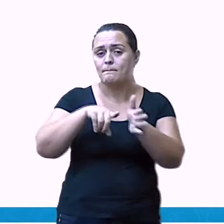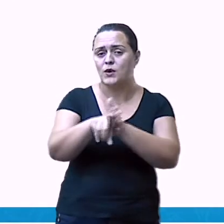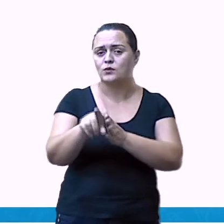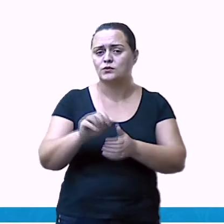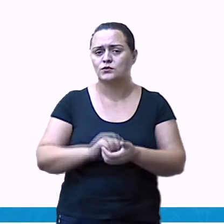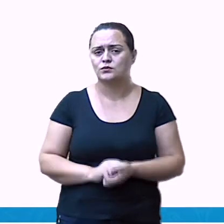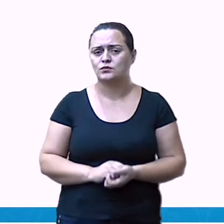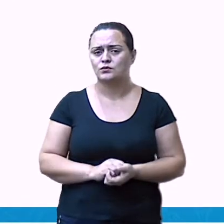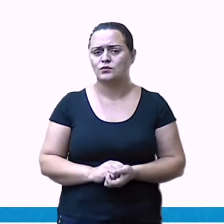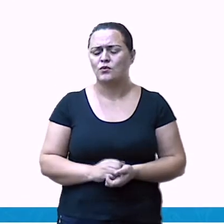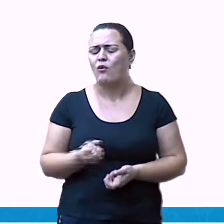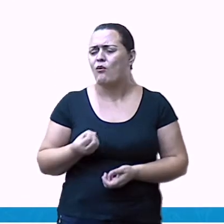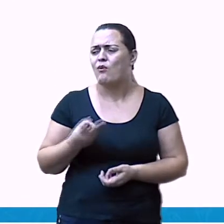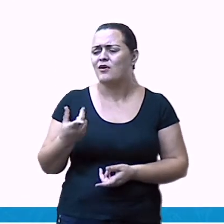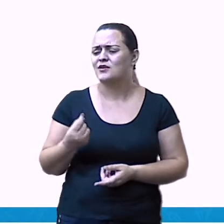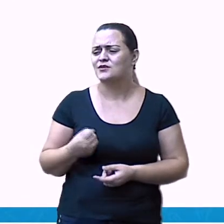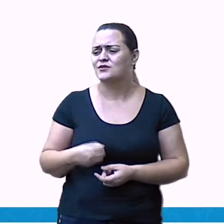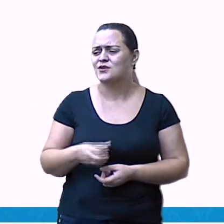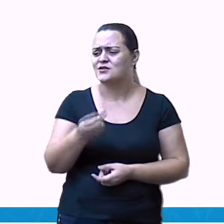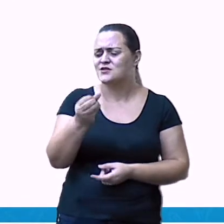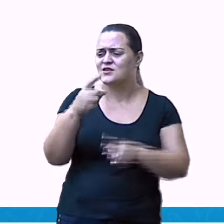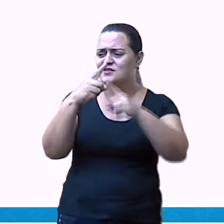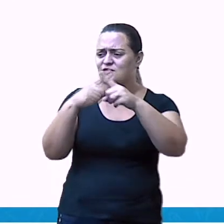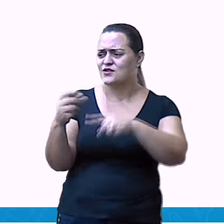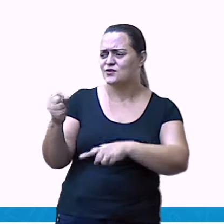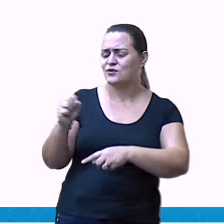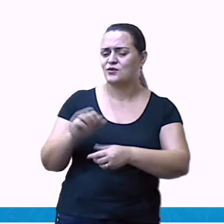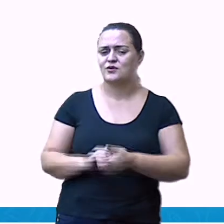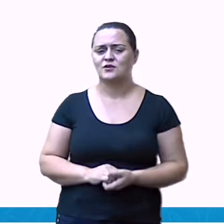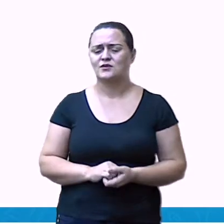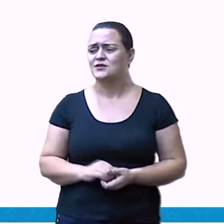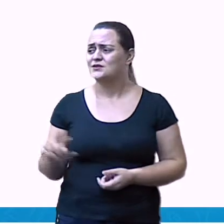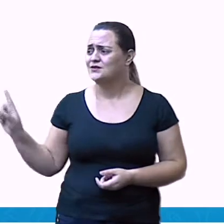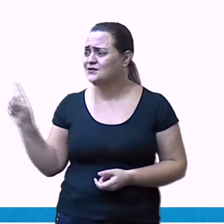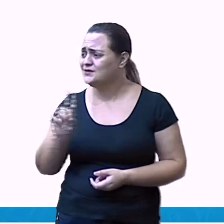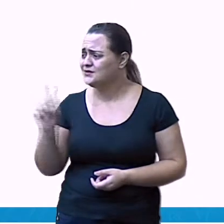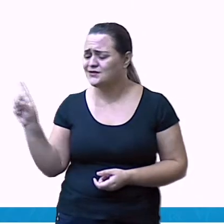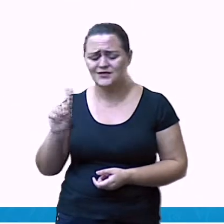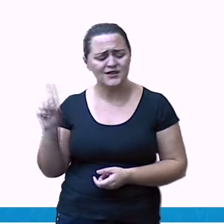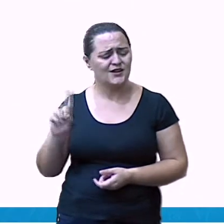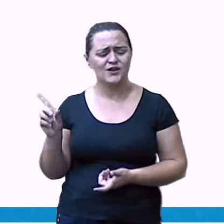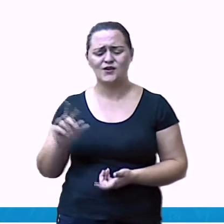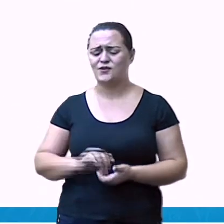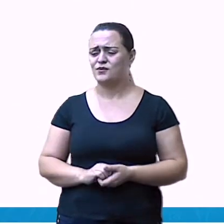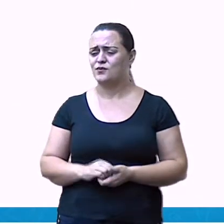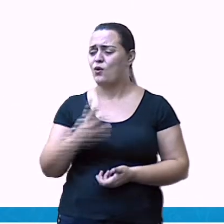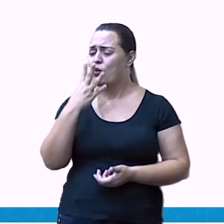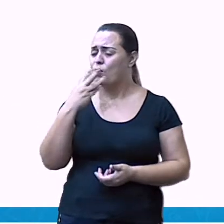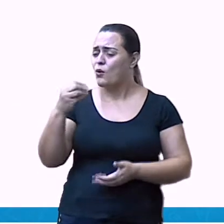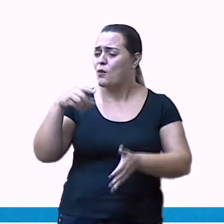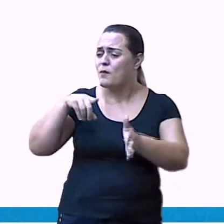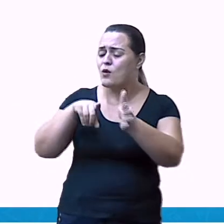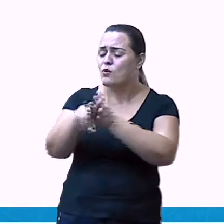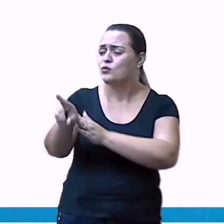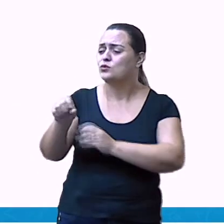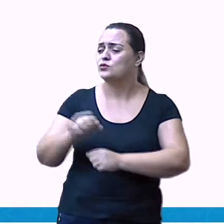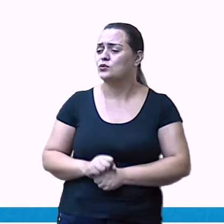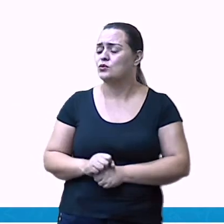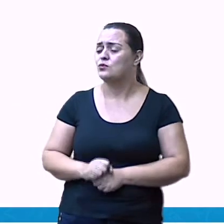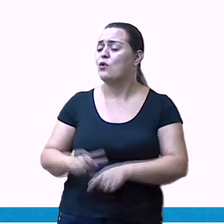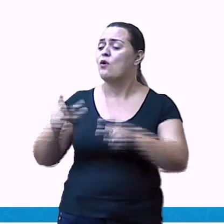perguntou: quanto é 6 vezes 8? De jeito nenhum. O lobo lhe